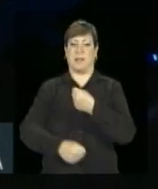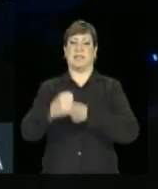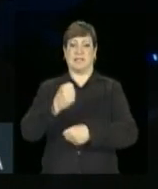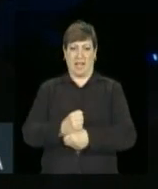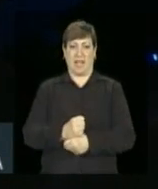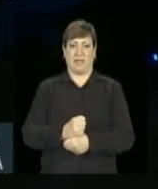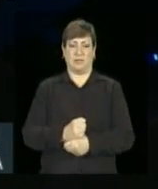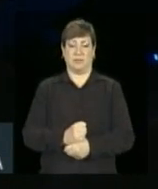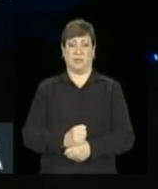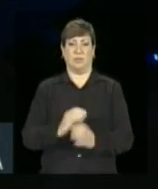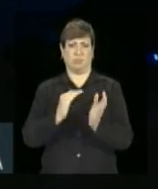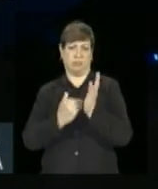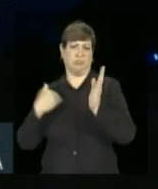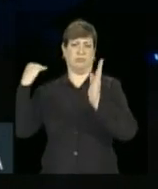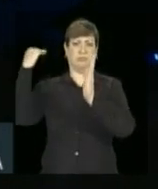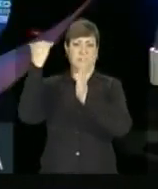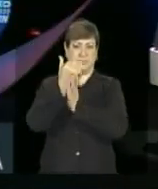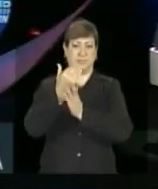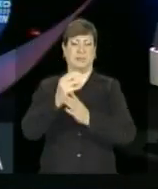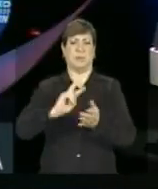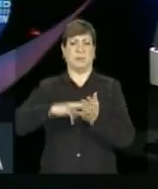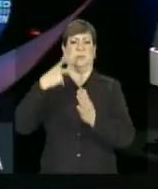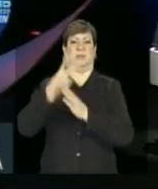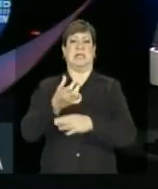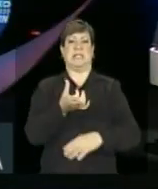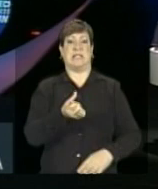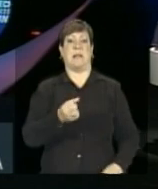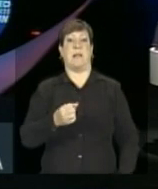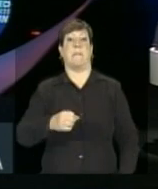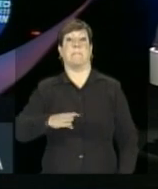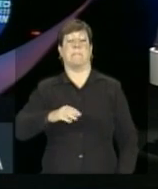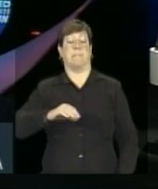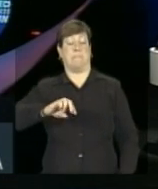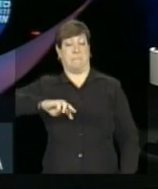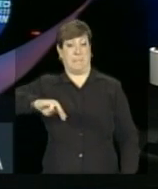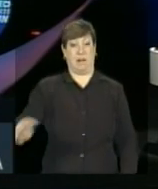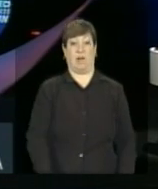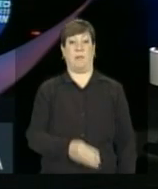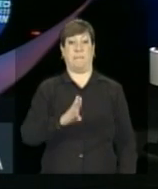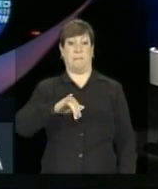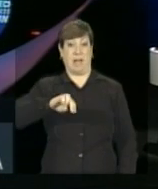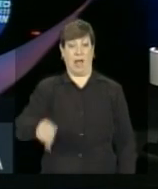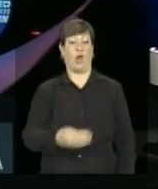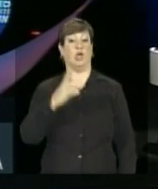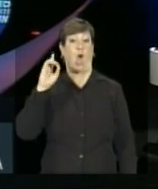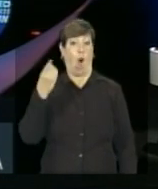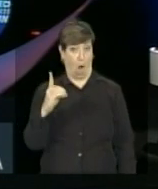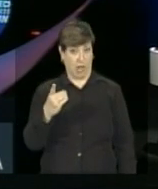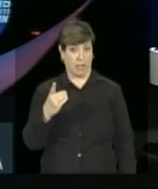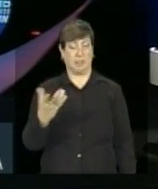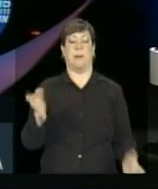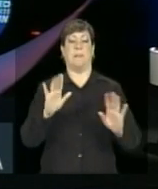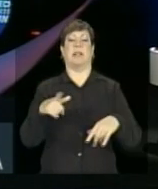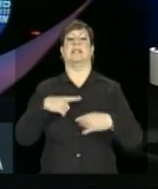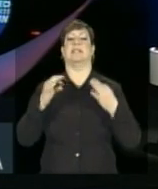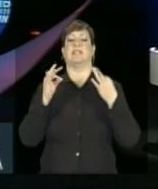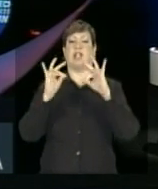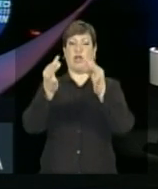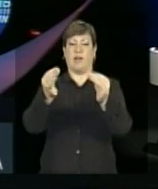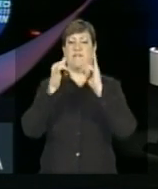passado, saltando para mais de 6 bilhões de dólares. Mas as tecnologias da informação e